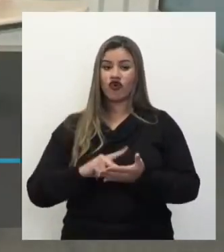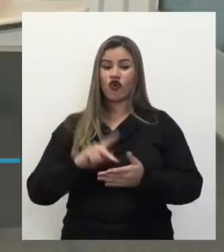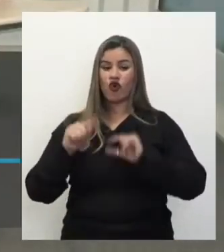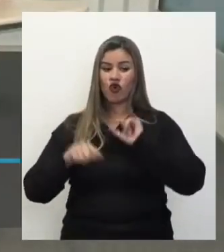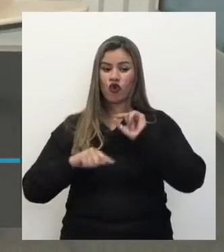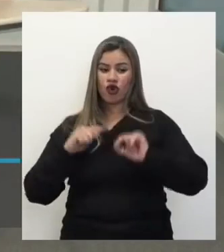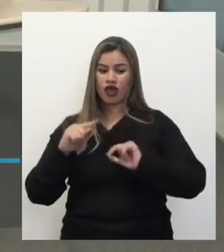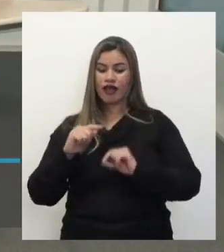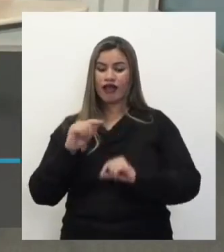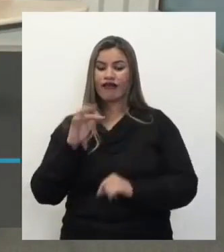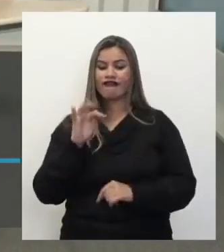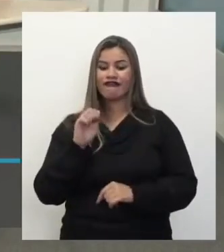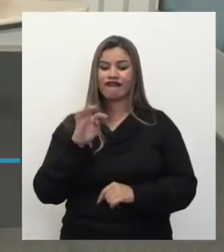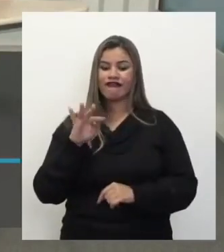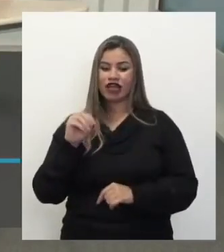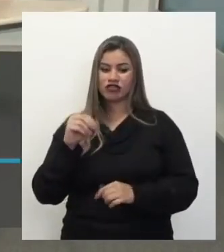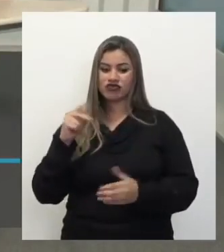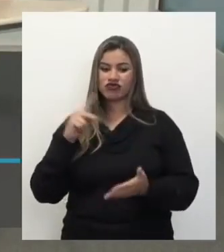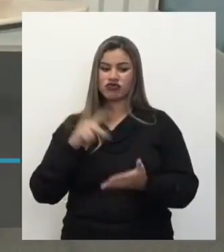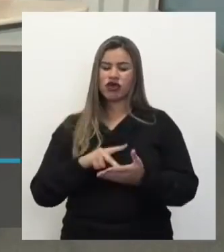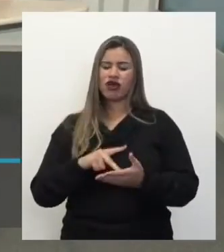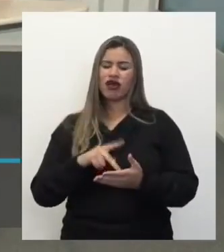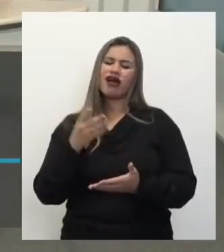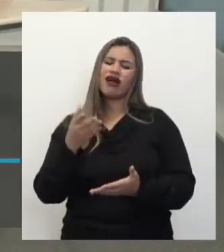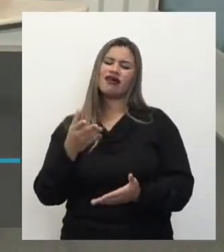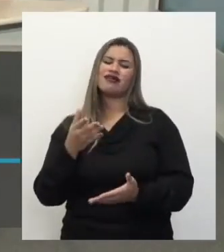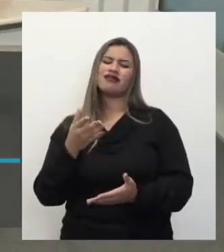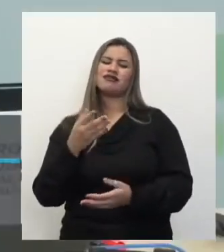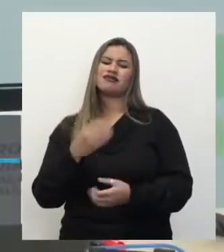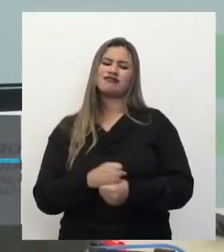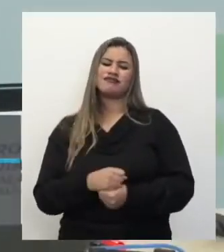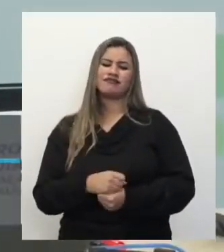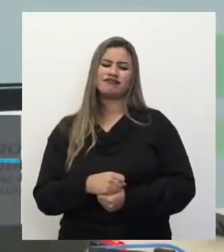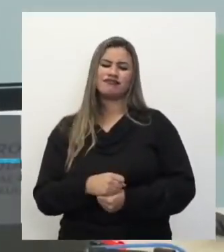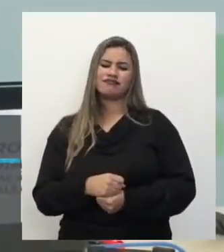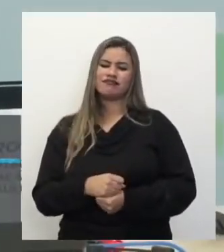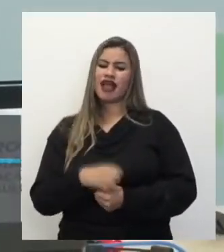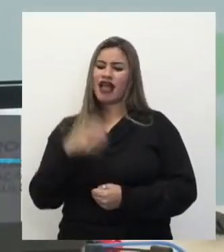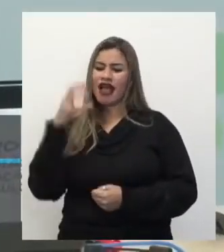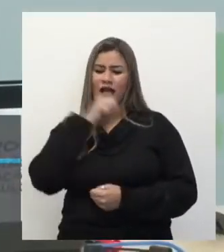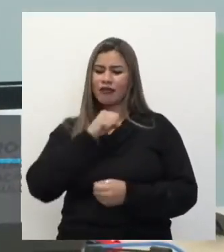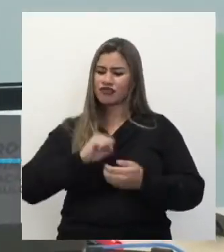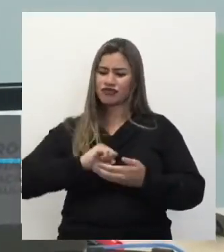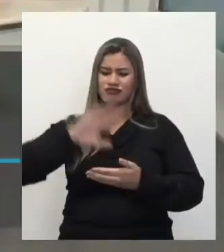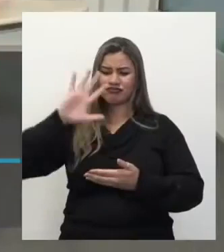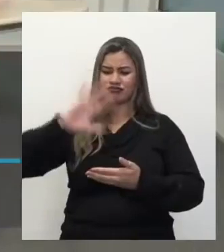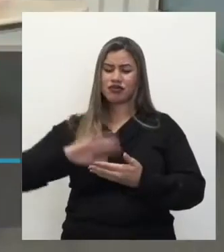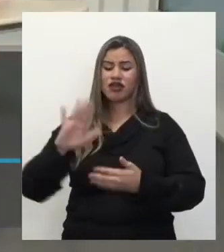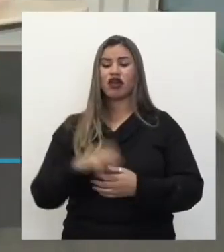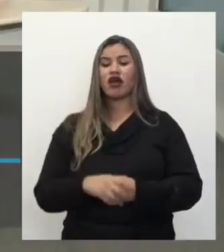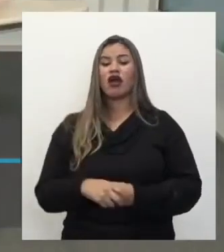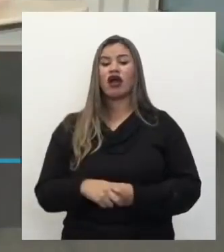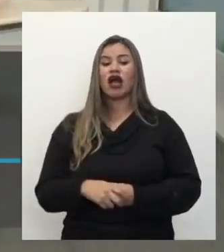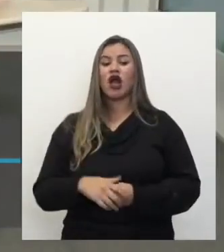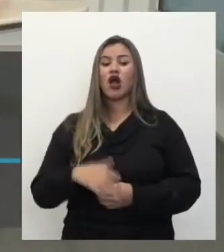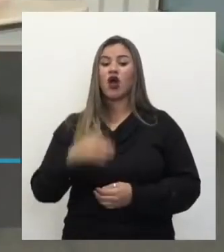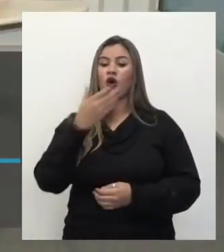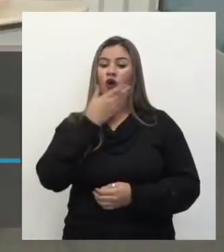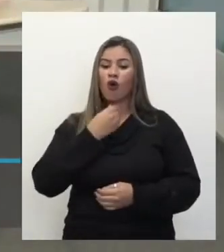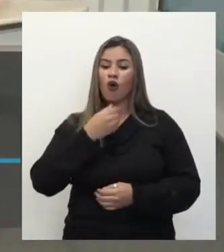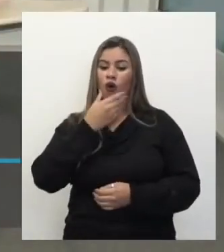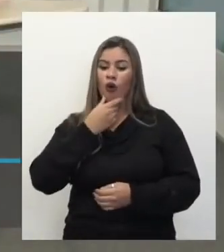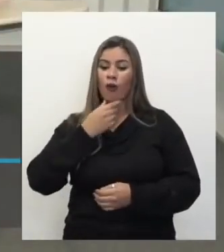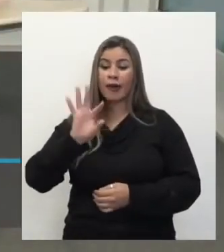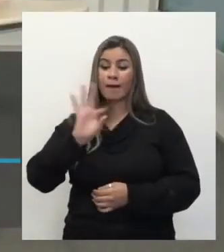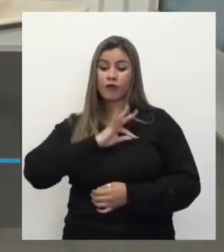gente. O fato é... Ai, gente, olha só, não consegui captar. A Cecília diz aqui, assassinato de um negro por um policial branco.